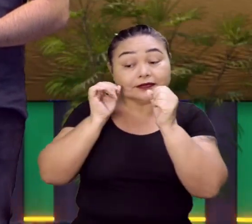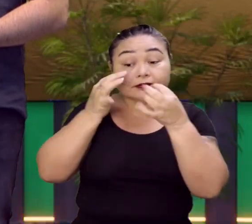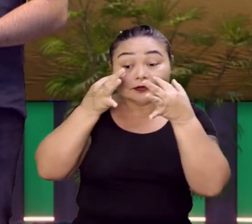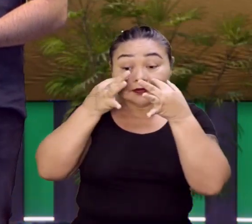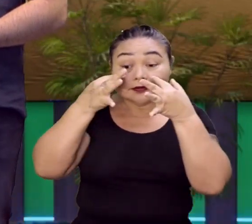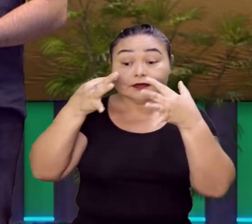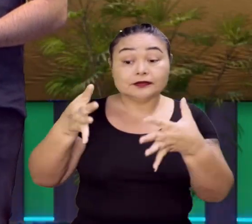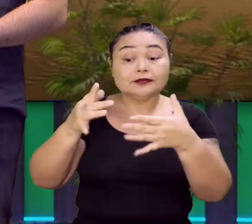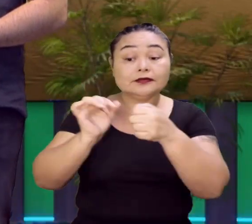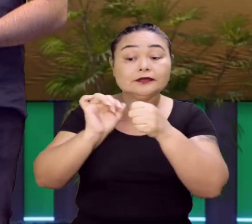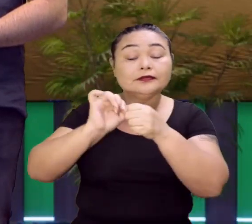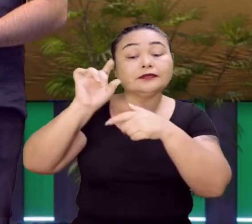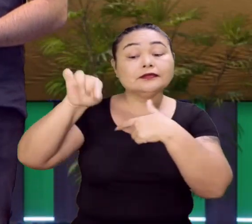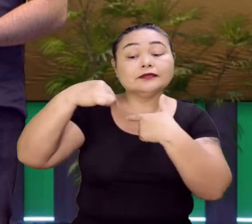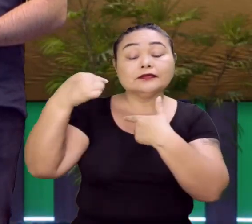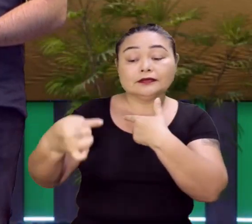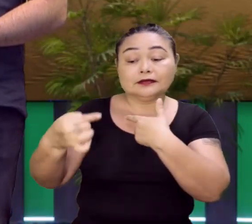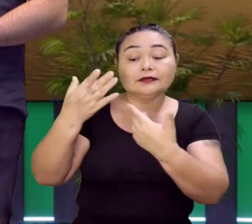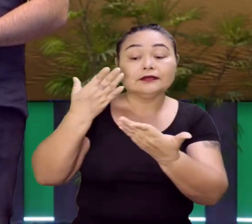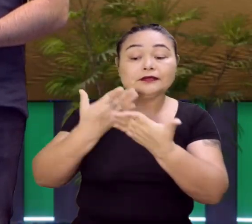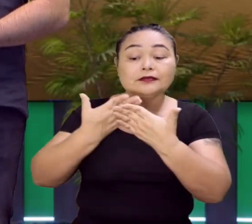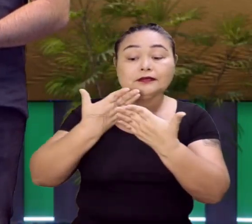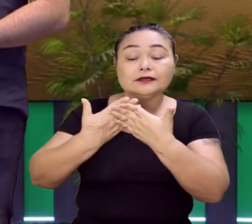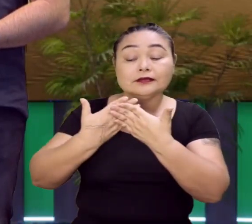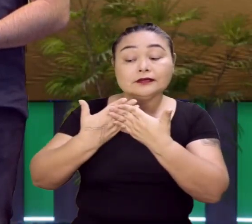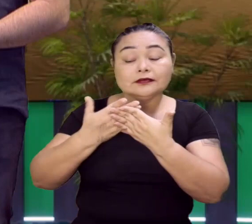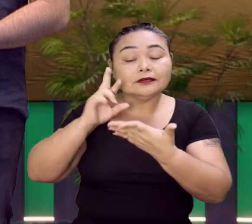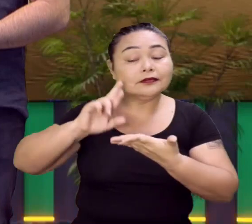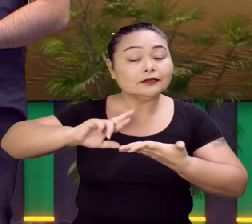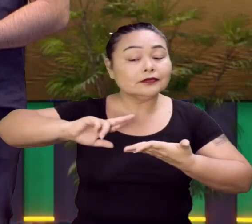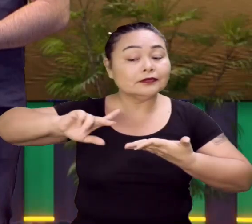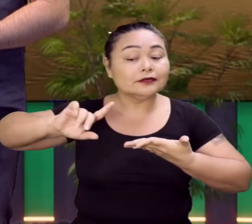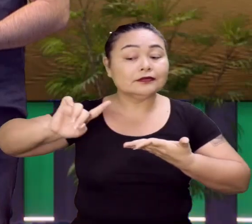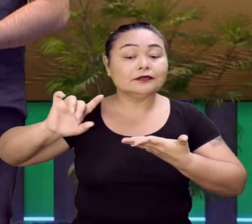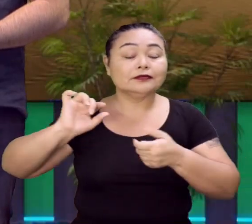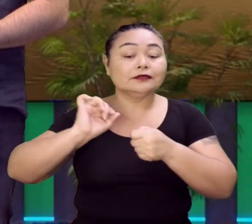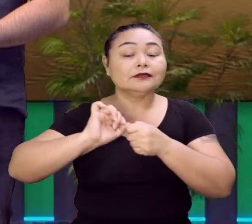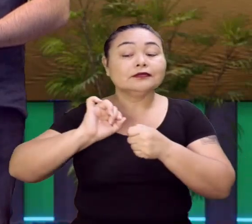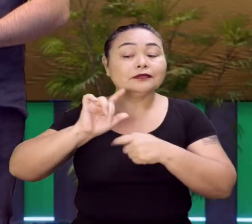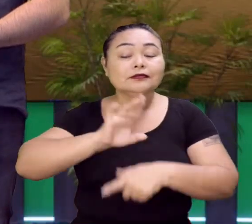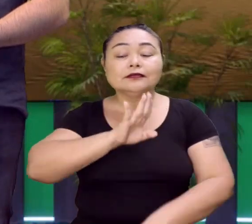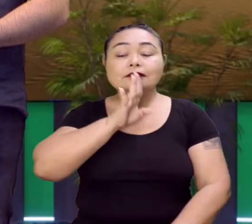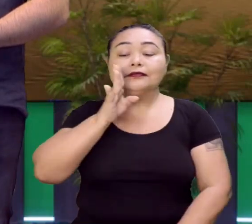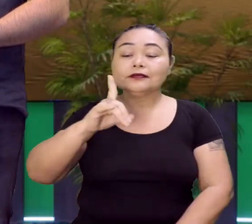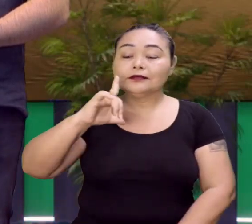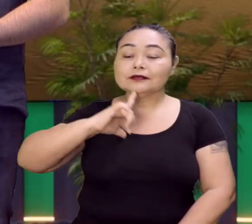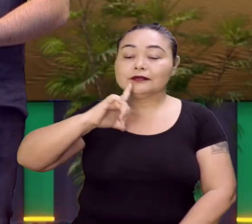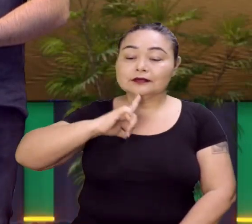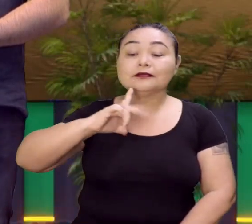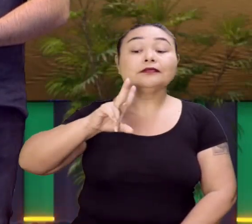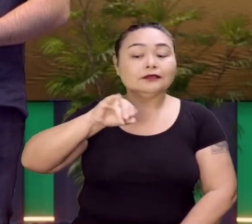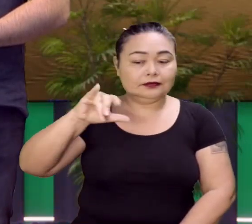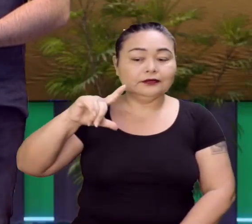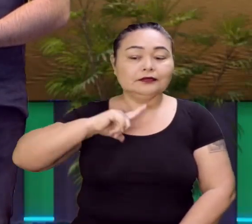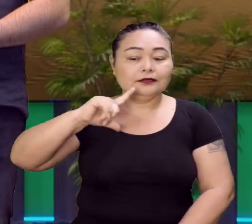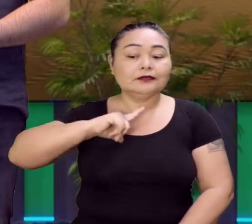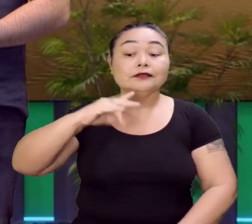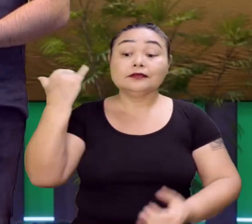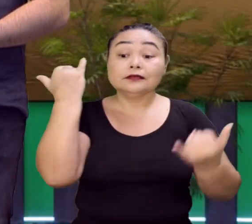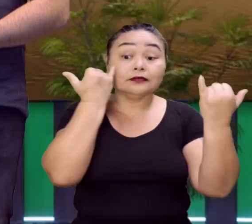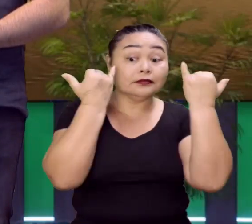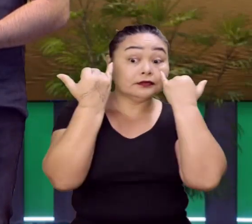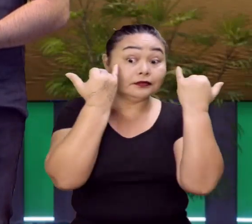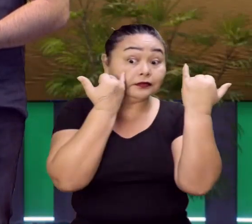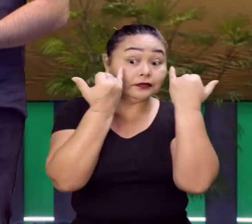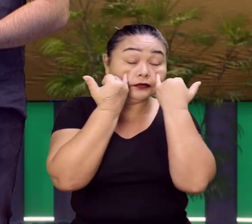pouco diferenciadas no sentido de ele ter vai ter